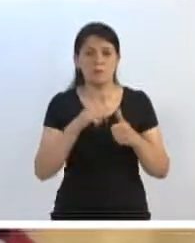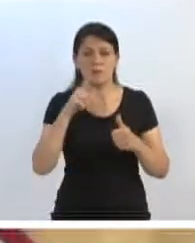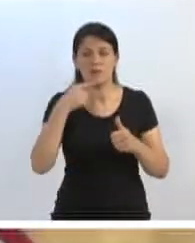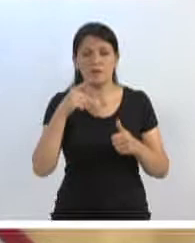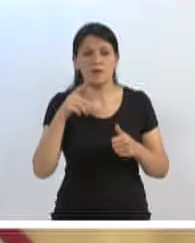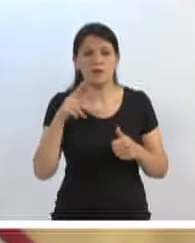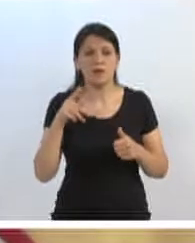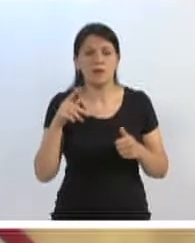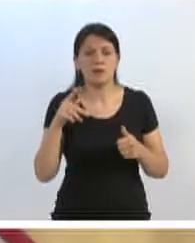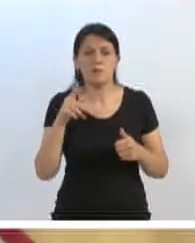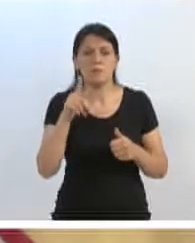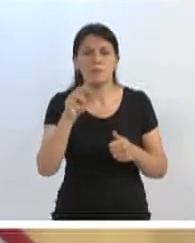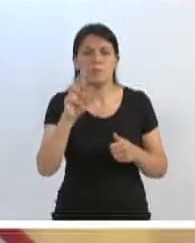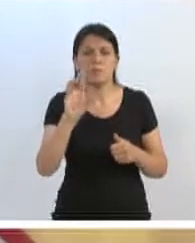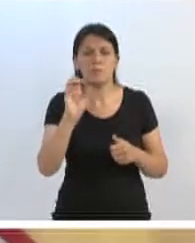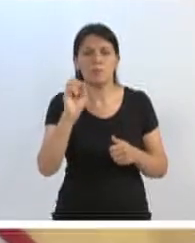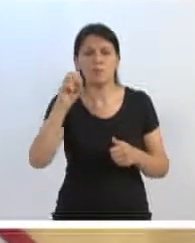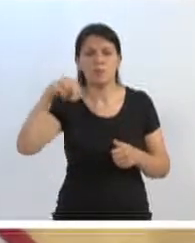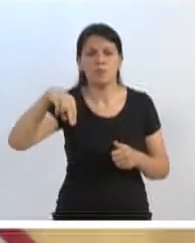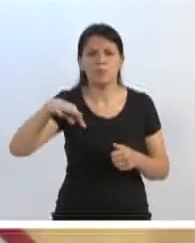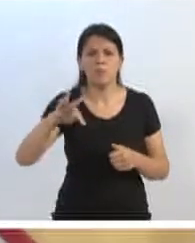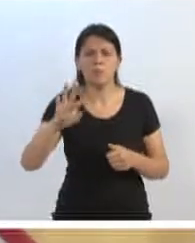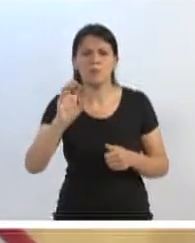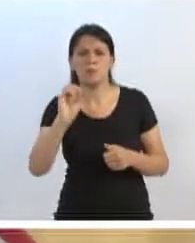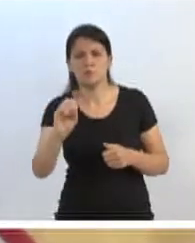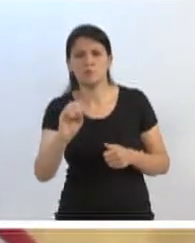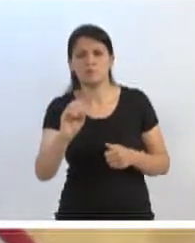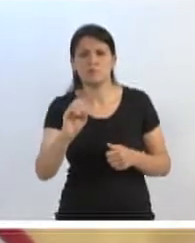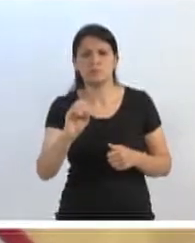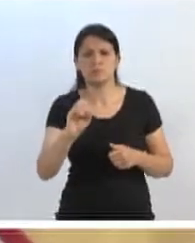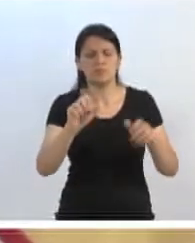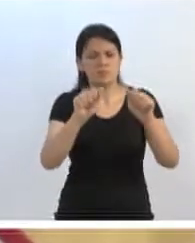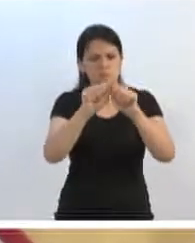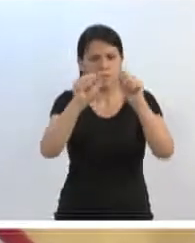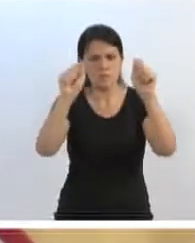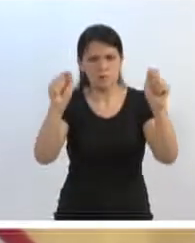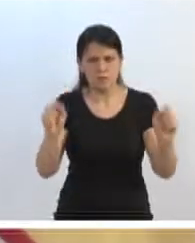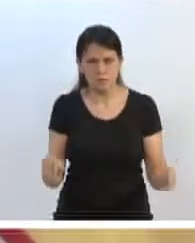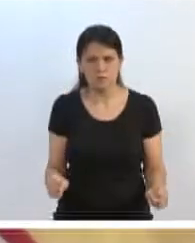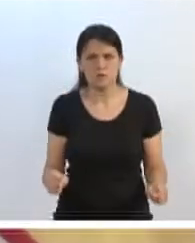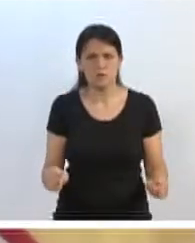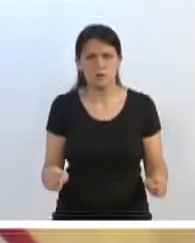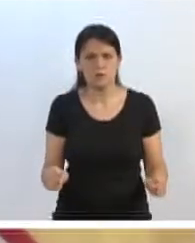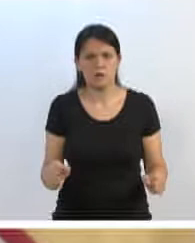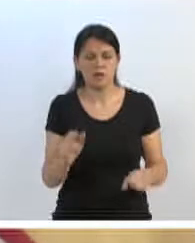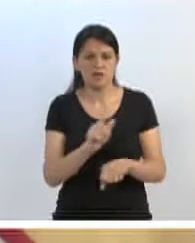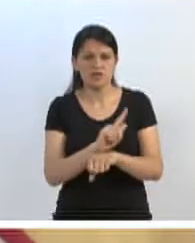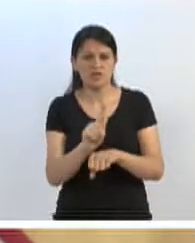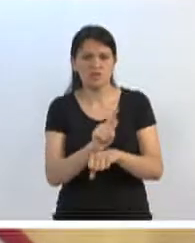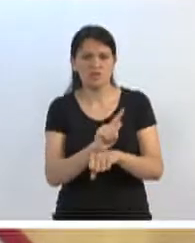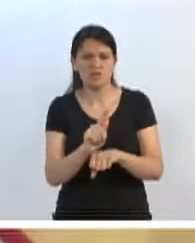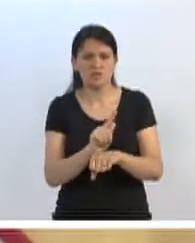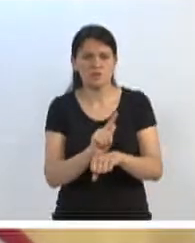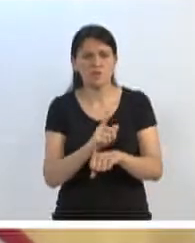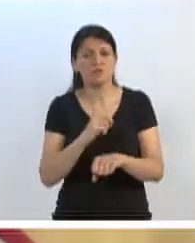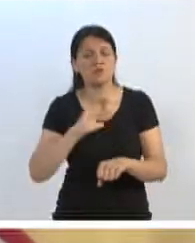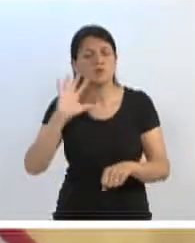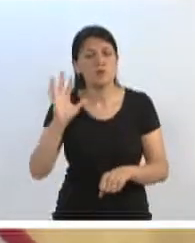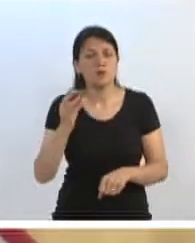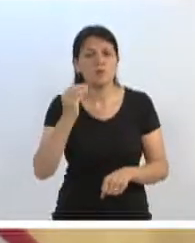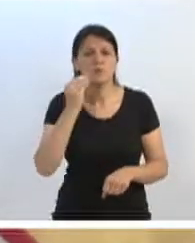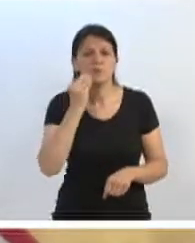o confronto que foi o sistema é de gestão é um prontuário eletrônico nós tivemos a oportunidade